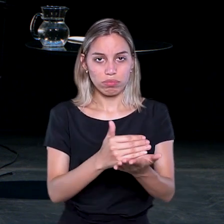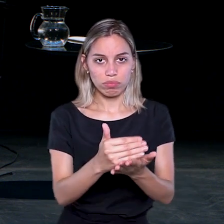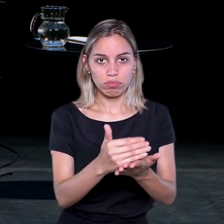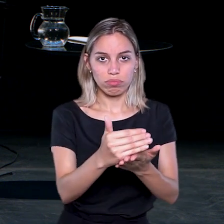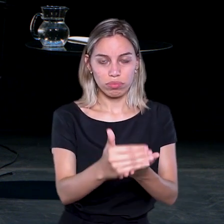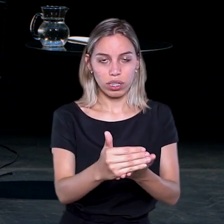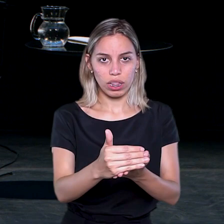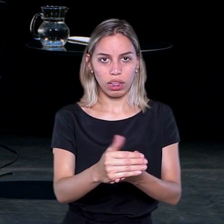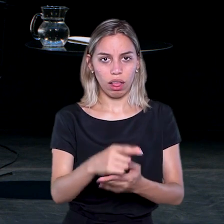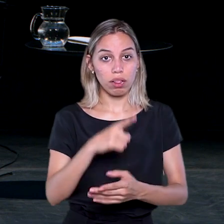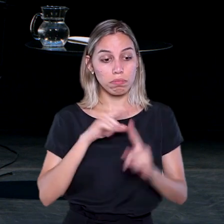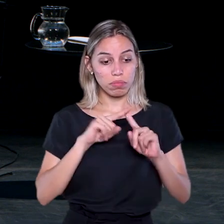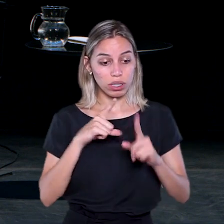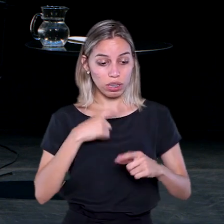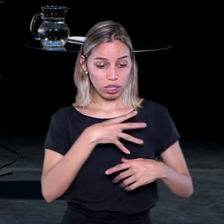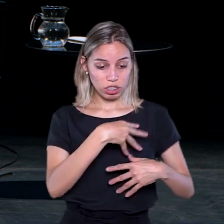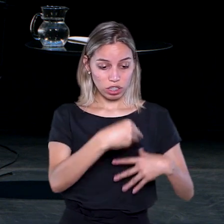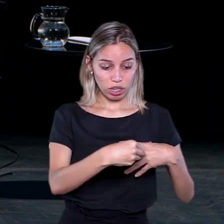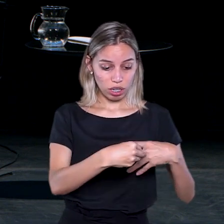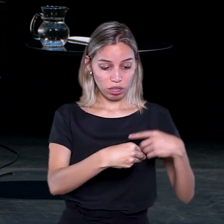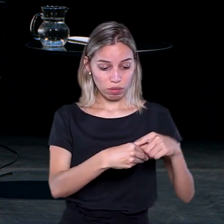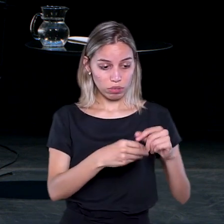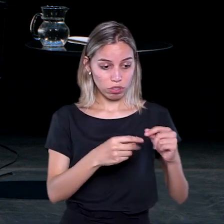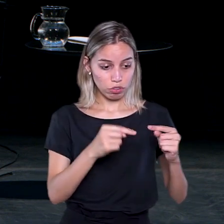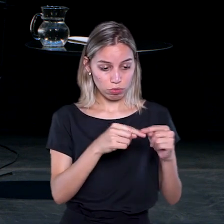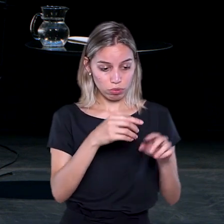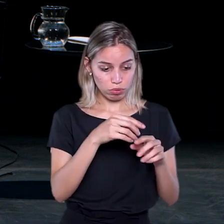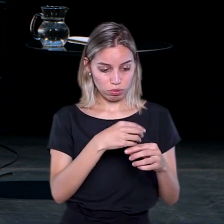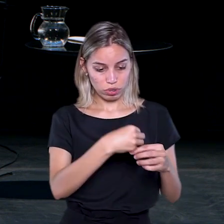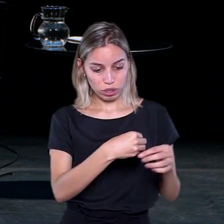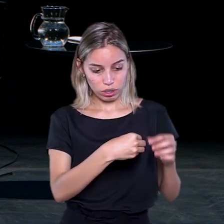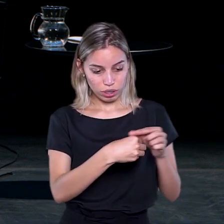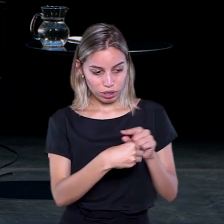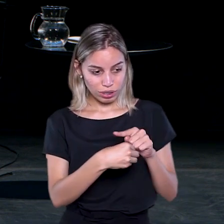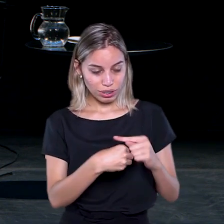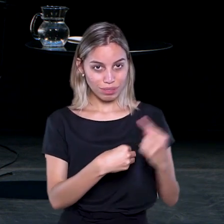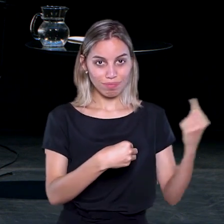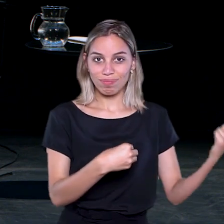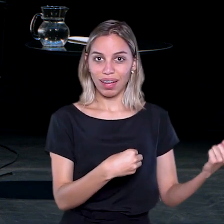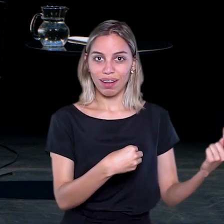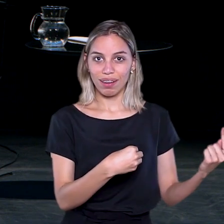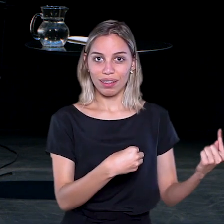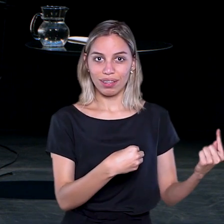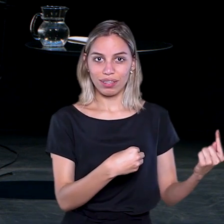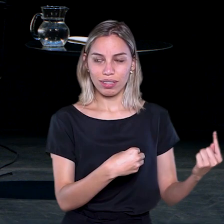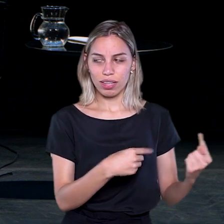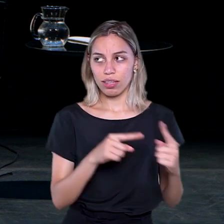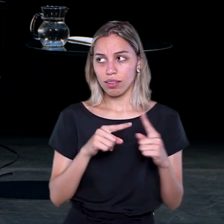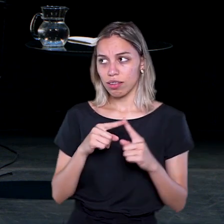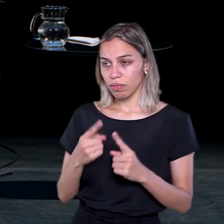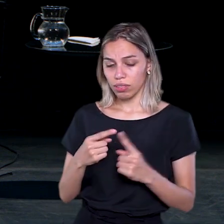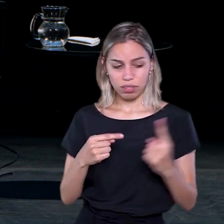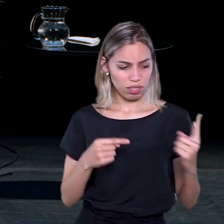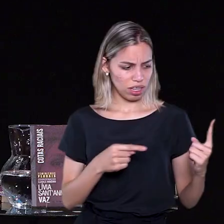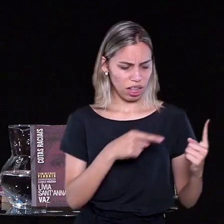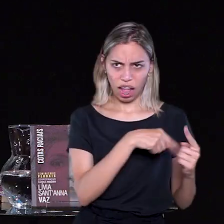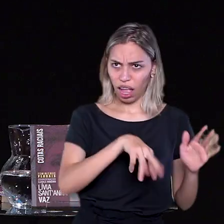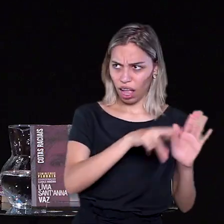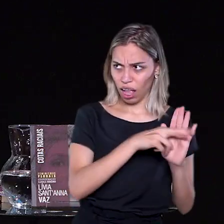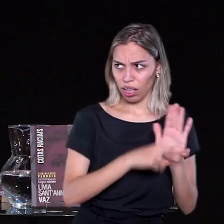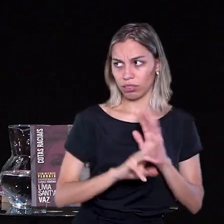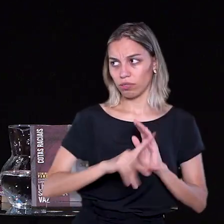bolha com muito esforço, o primeiro ou o único da família inteira. E exceção não é regra. Exatamente. Exatamente. Então, é